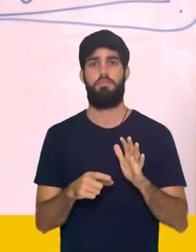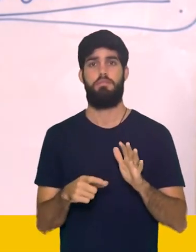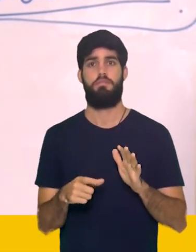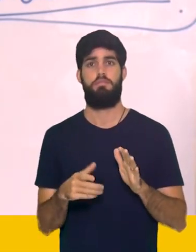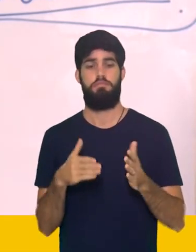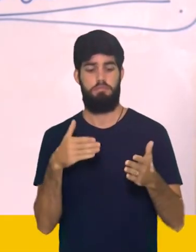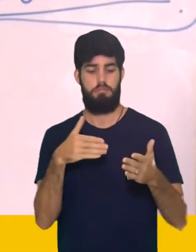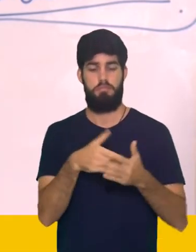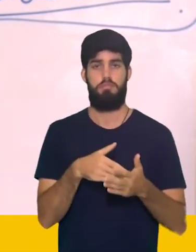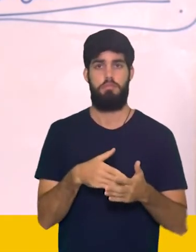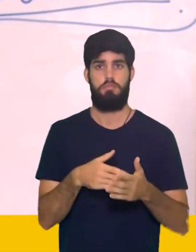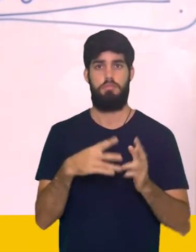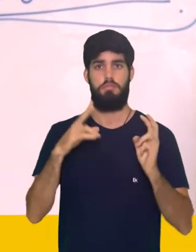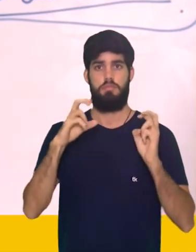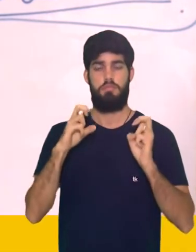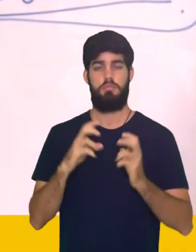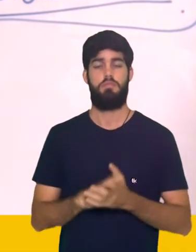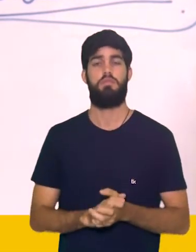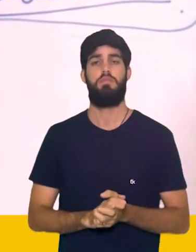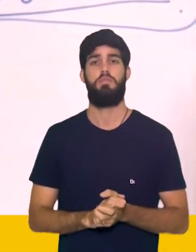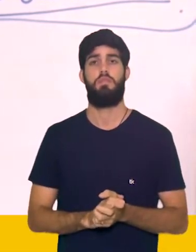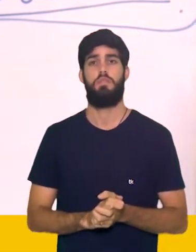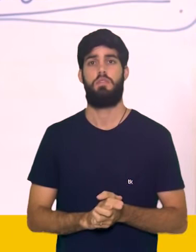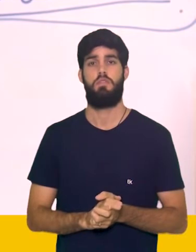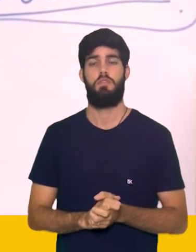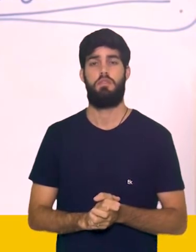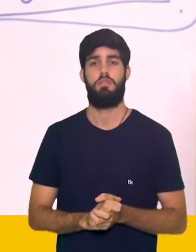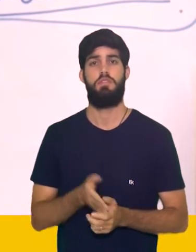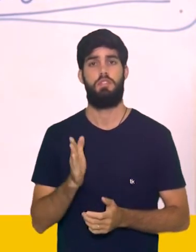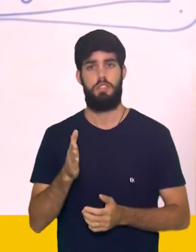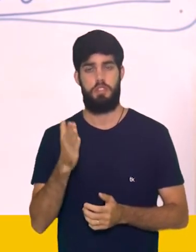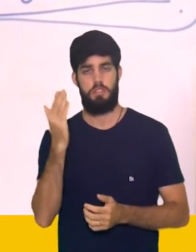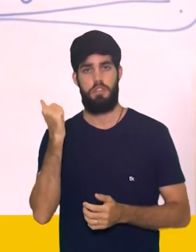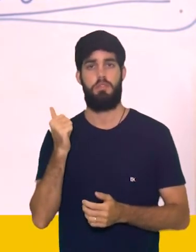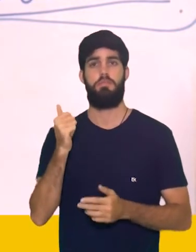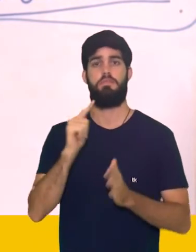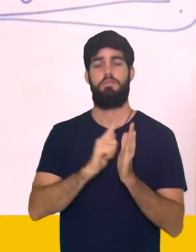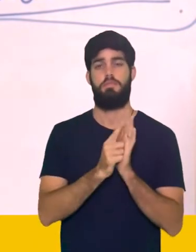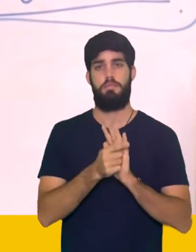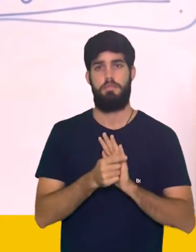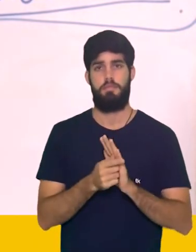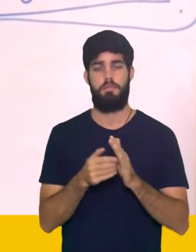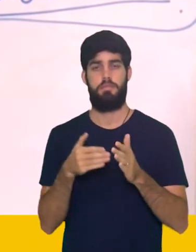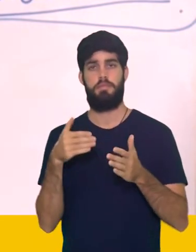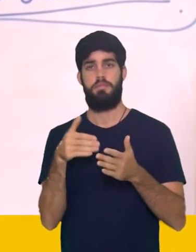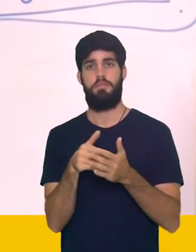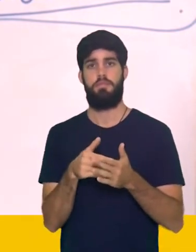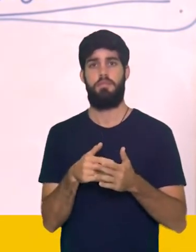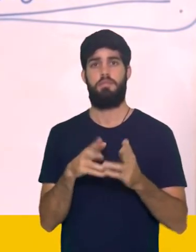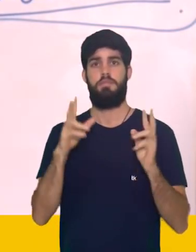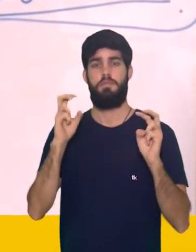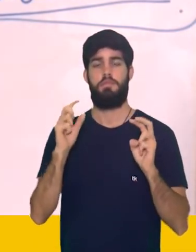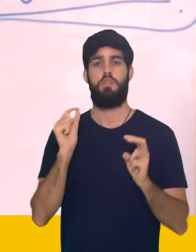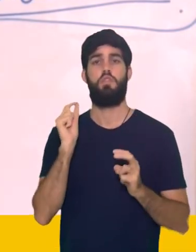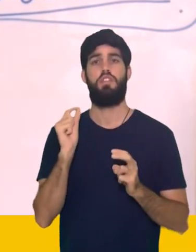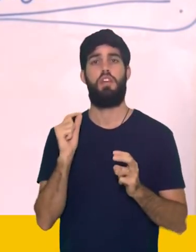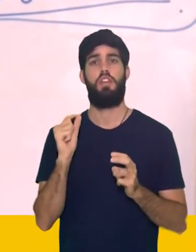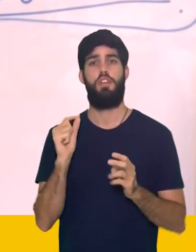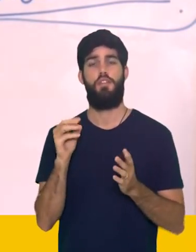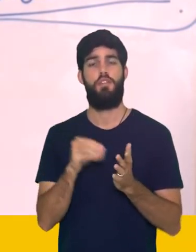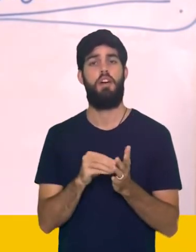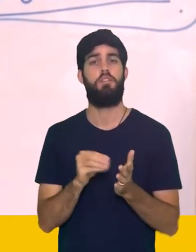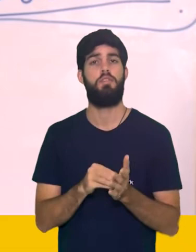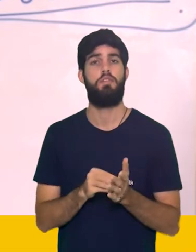tema. Então, a gente já sabe o gênero, a gente já sabe delimitar o tema. E o que é que nos falta